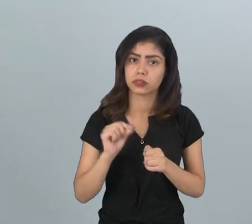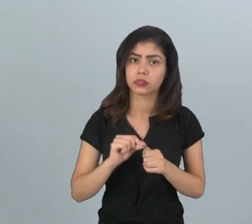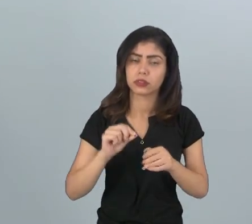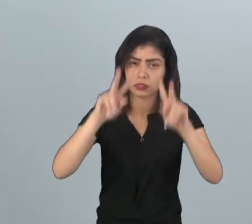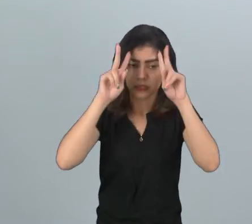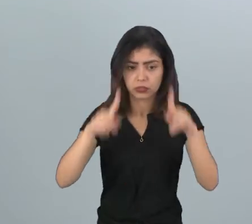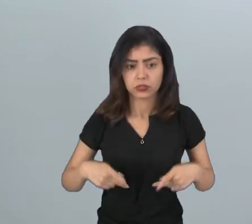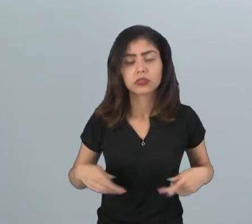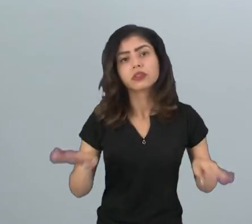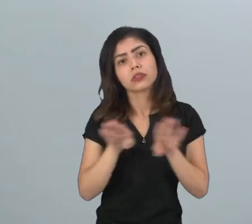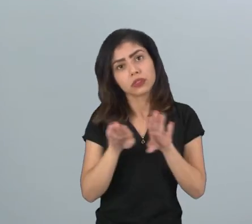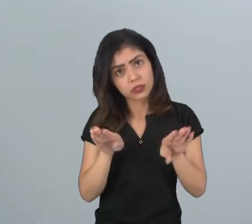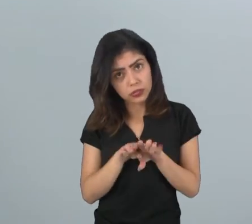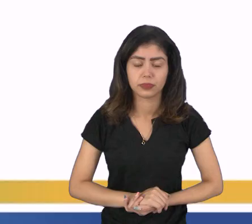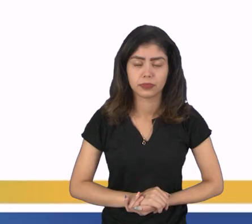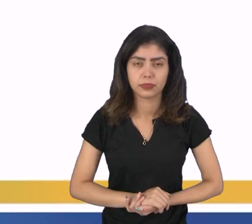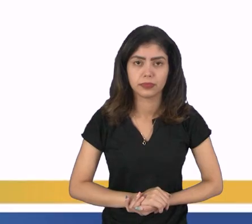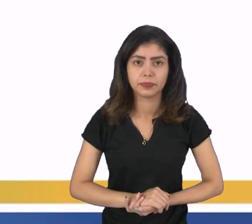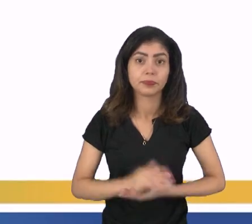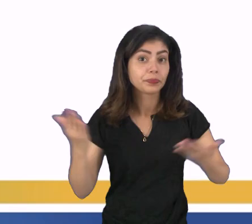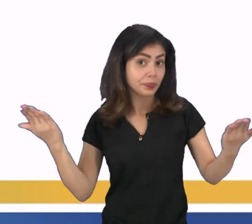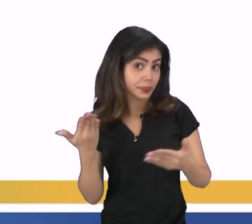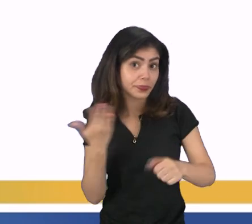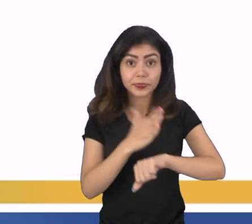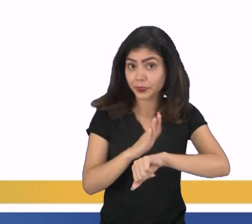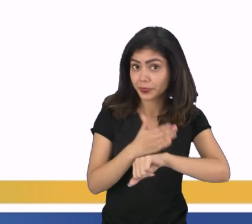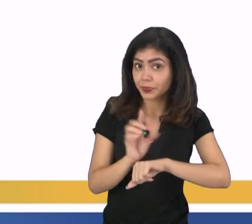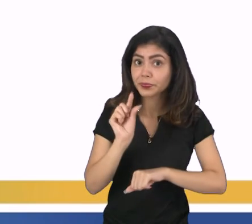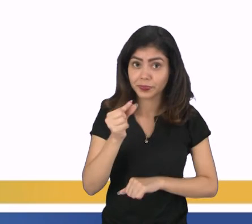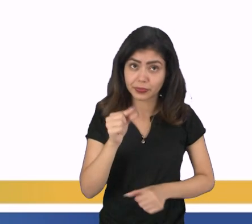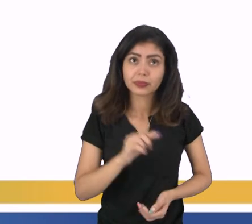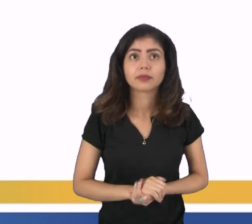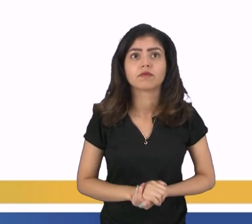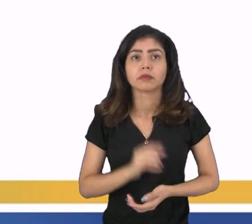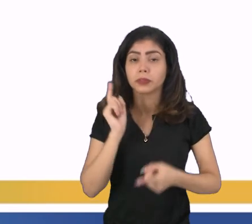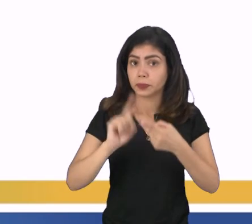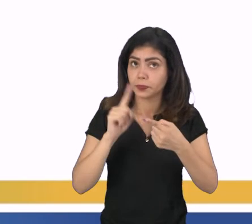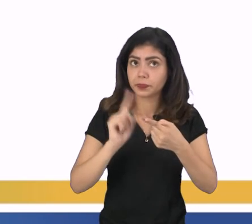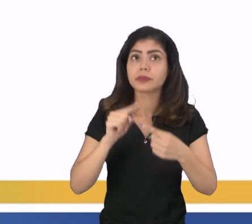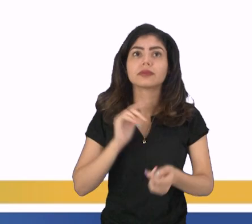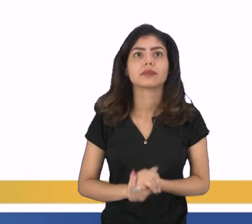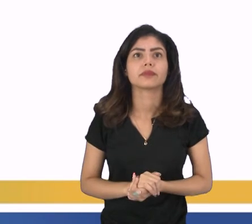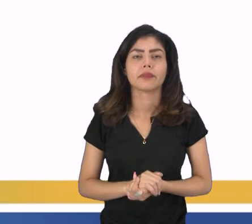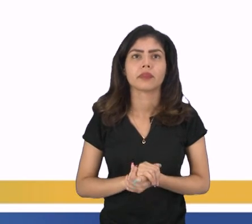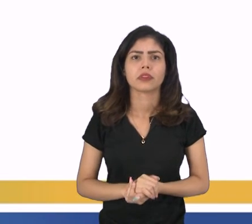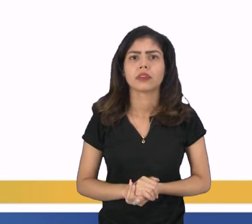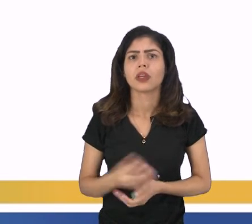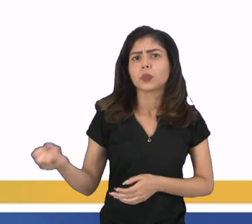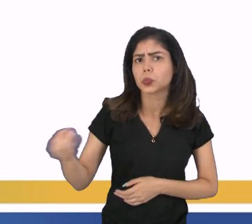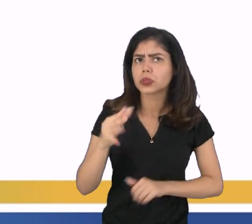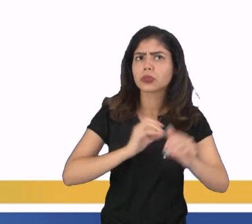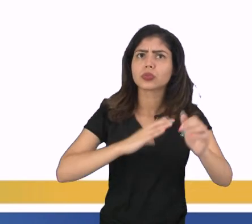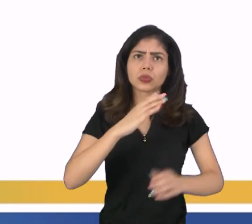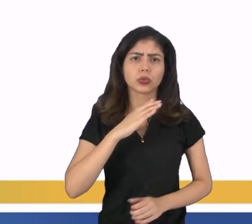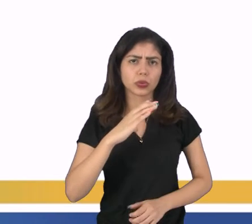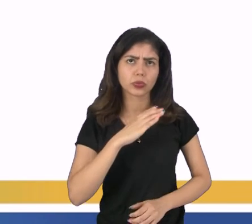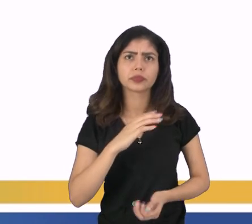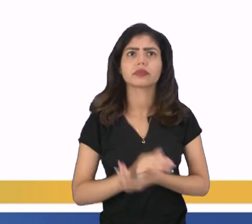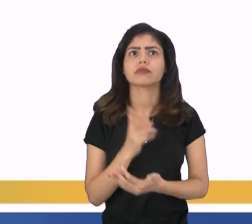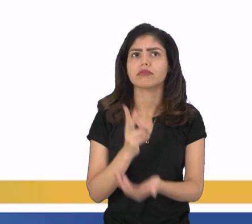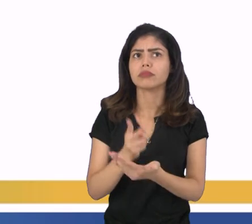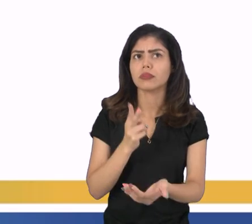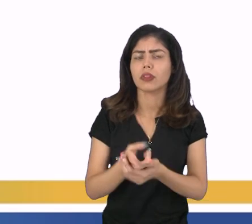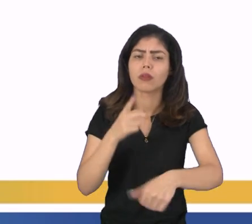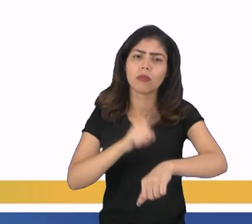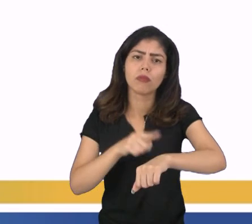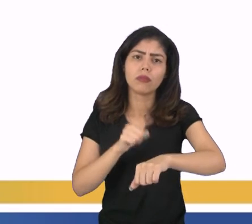humanizada, tem a mesma conotação. Vamos ao exercício então? Olha só, primeira questão. A forma da cidade é sempre a forma de